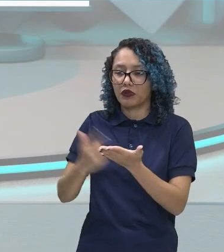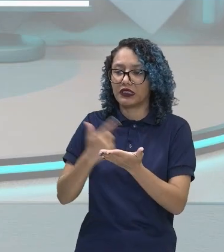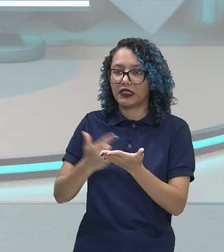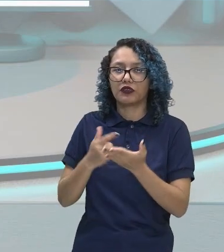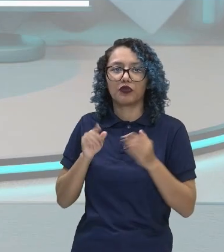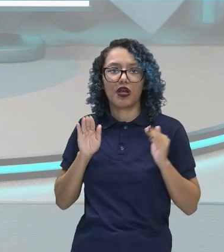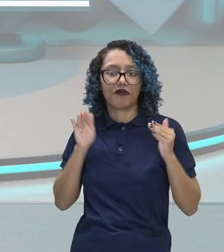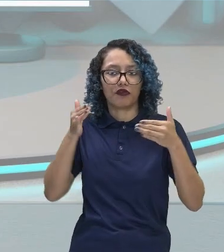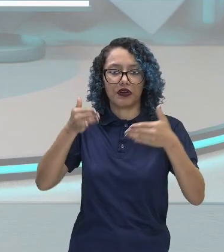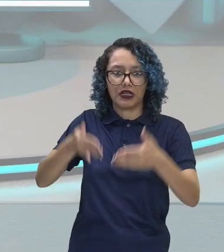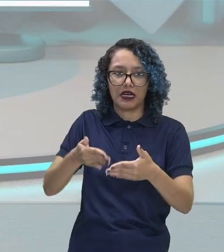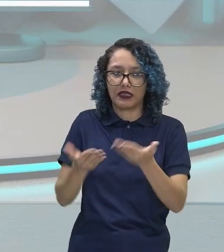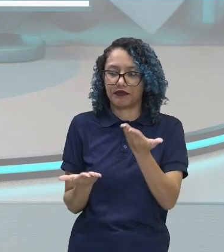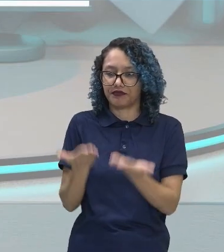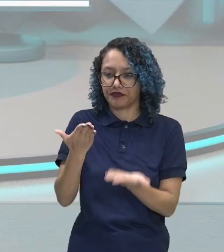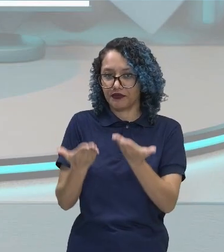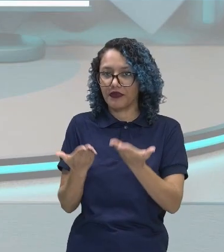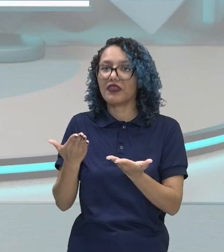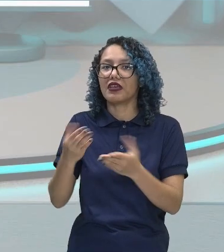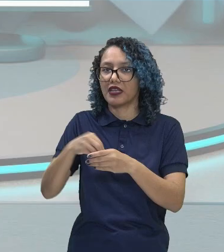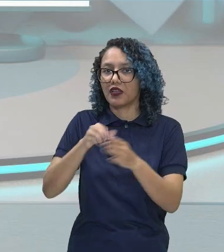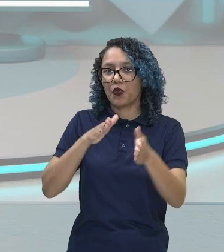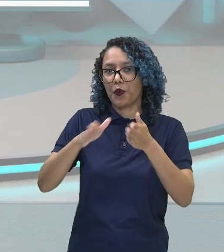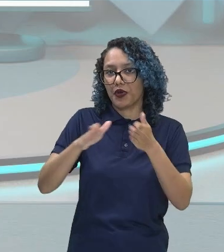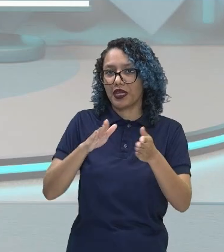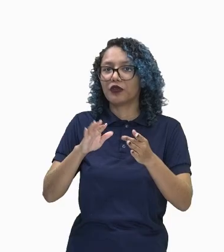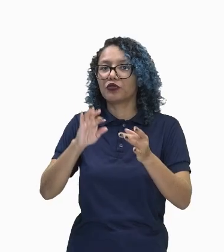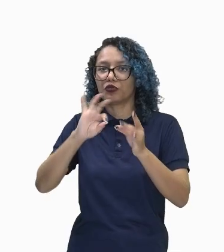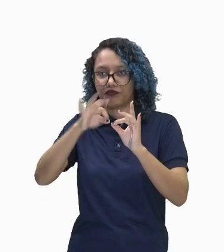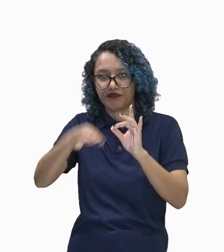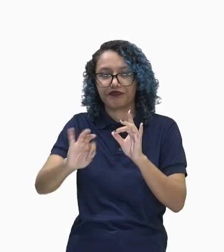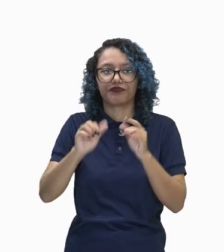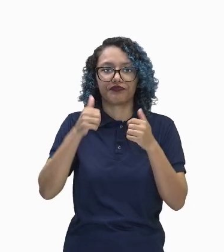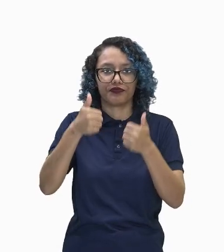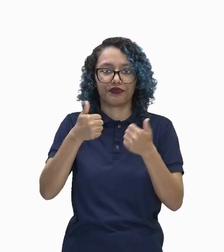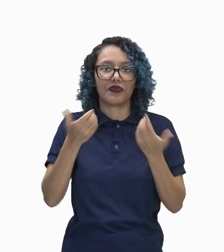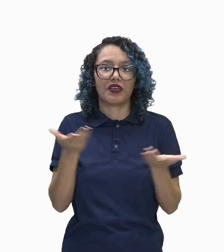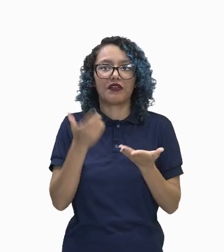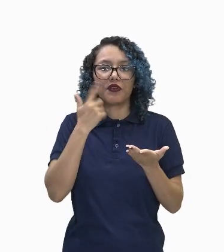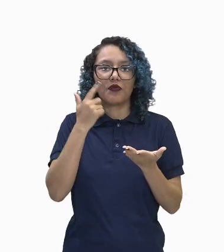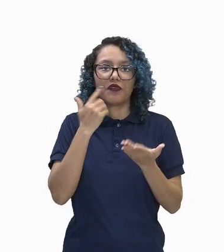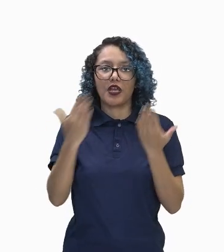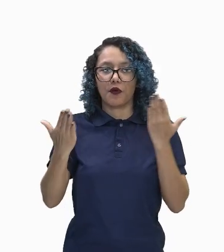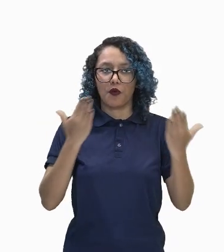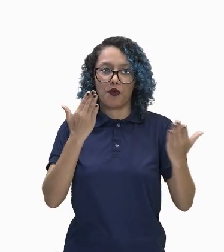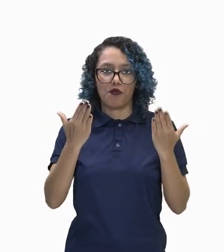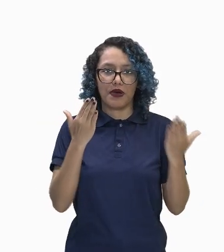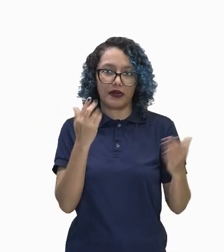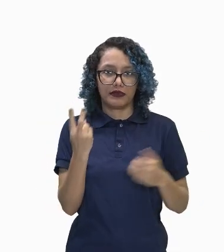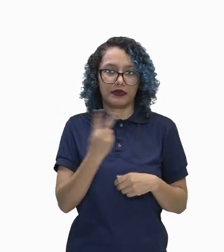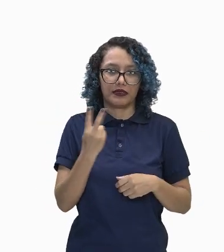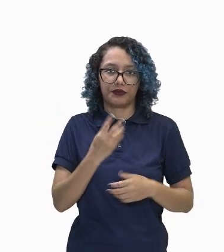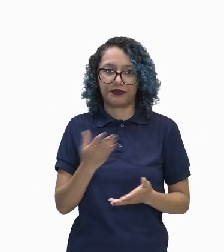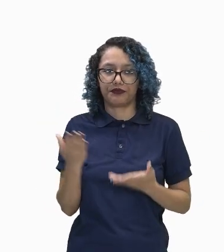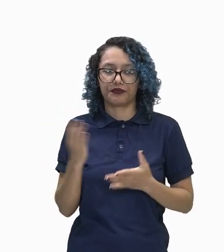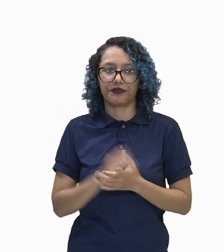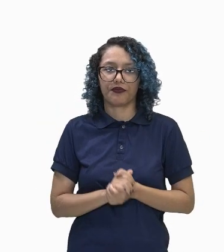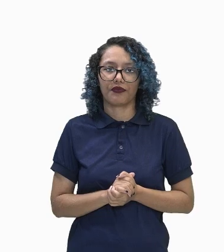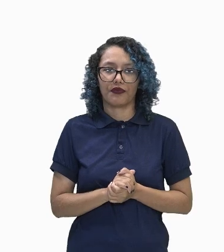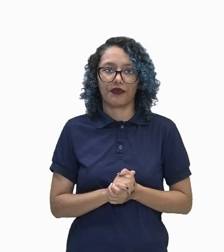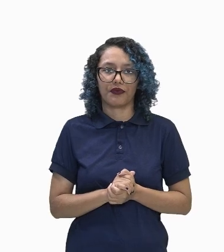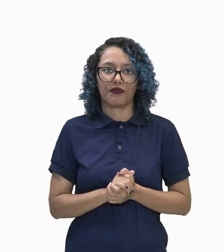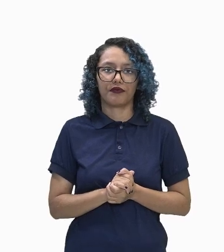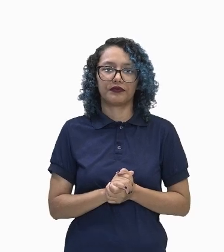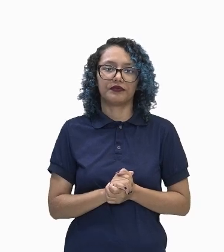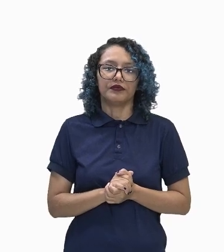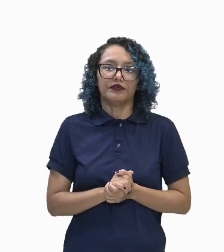equilibrada no arcadismo. Vamos ver então agora umas comparações que nós podemos fazer. Então, temos